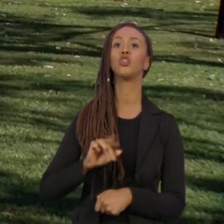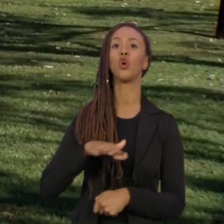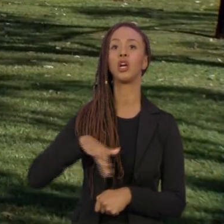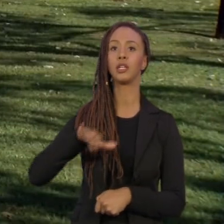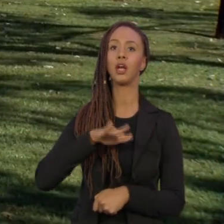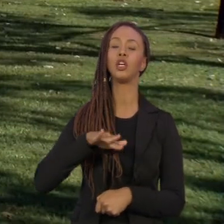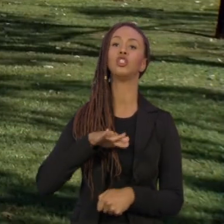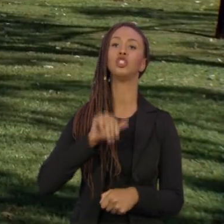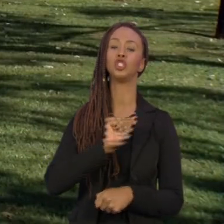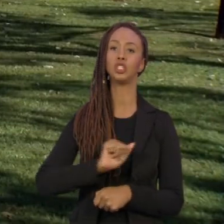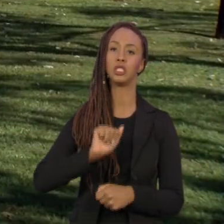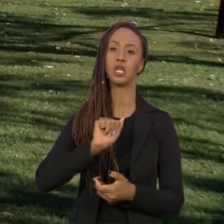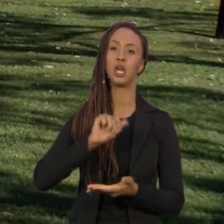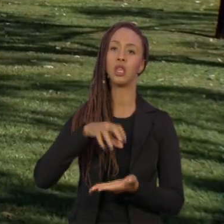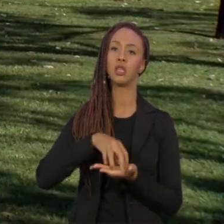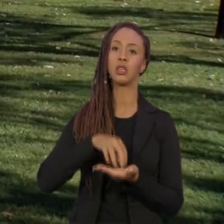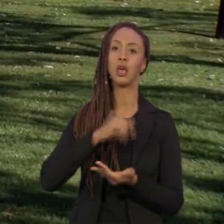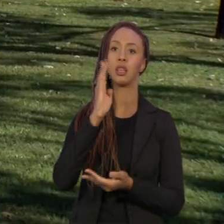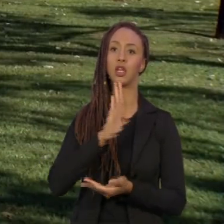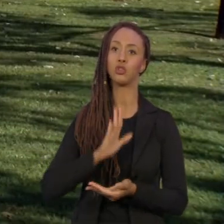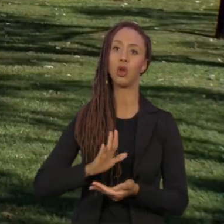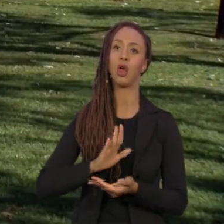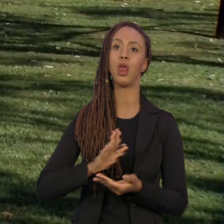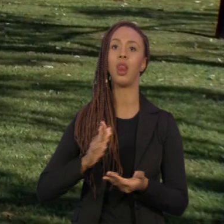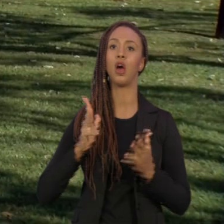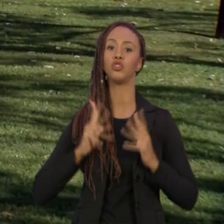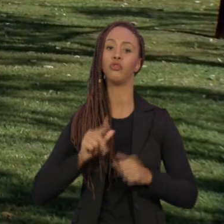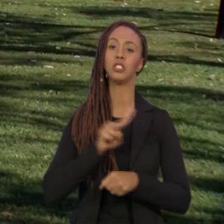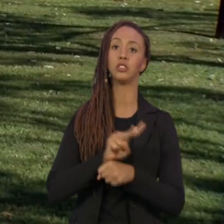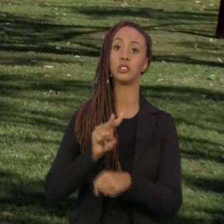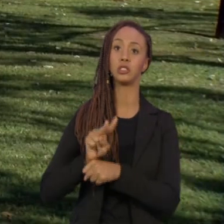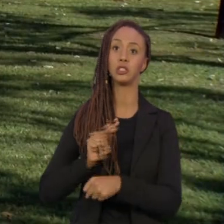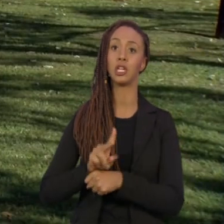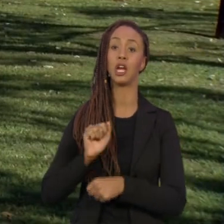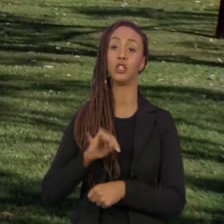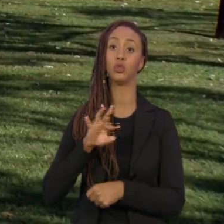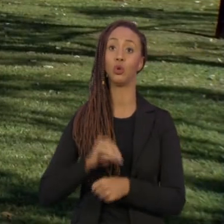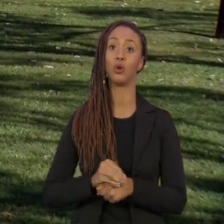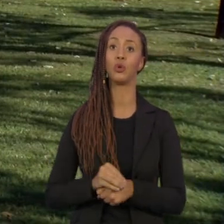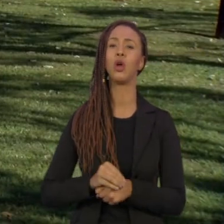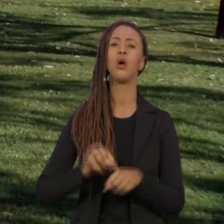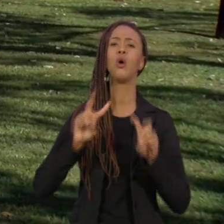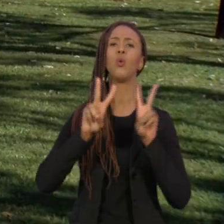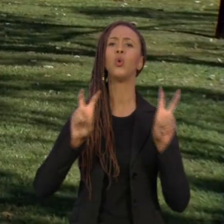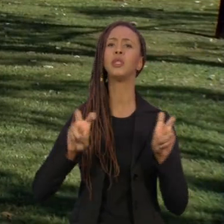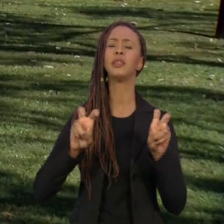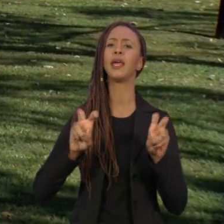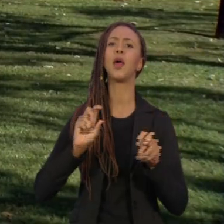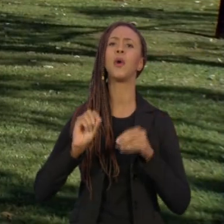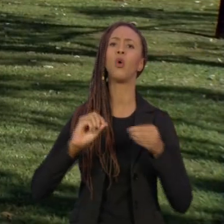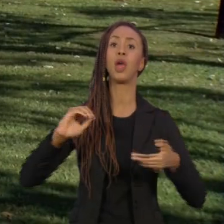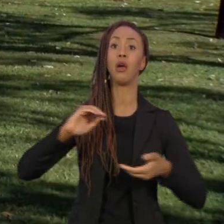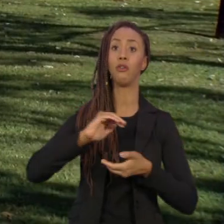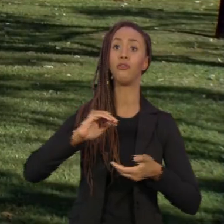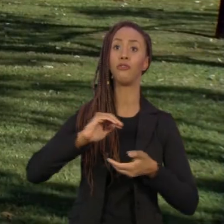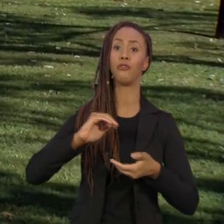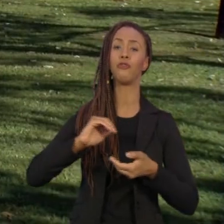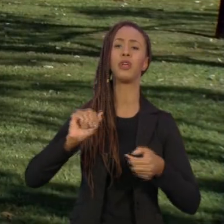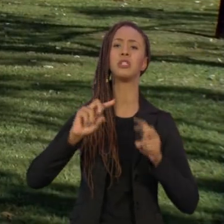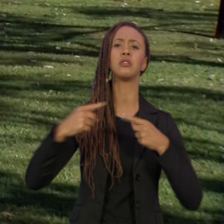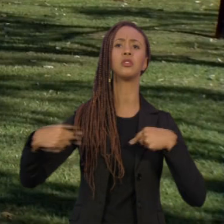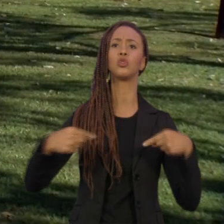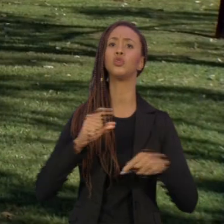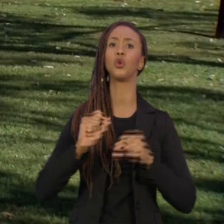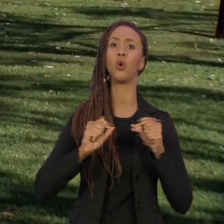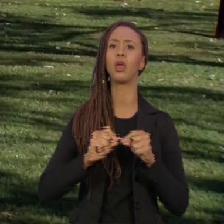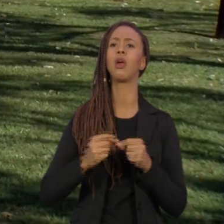Sanitária, Antônio Barra Torres. O tema principal da discussão com o chefe da Anvisa deve ser as causas